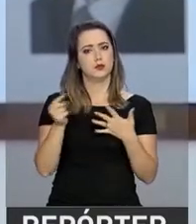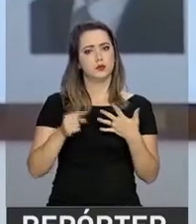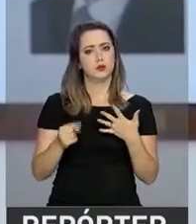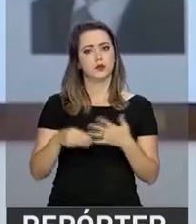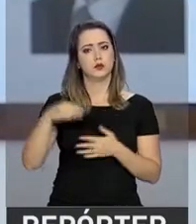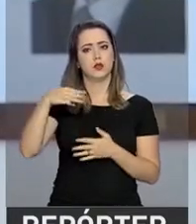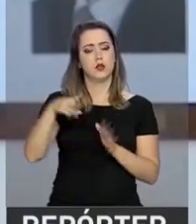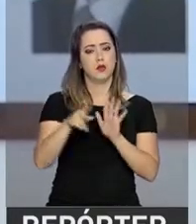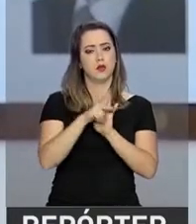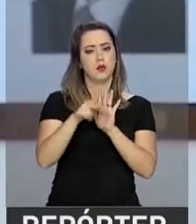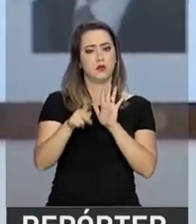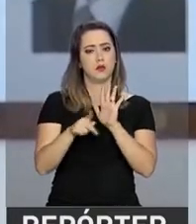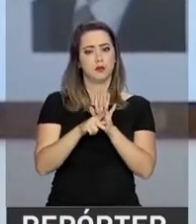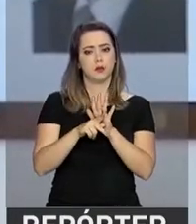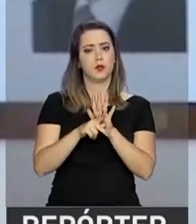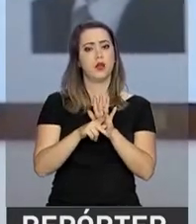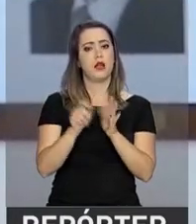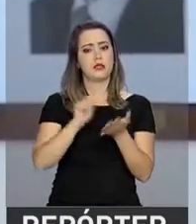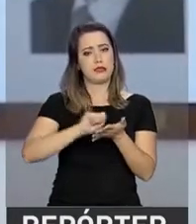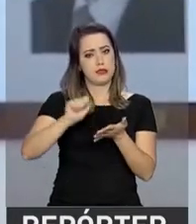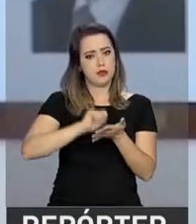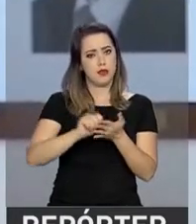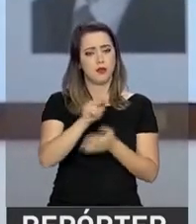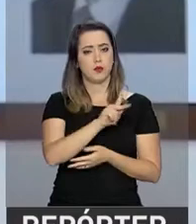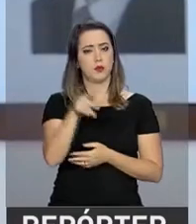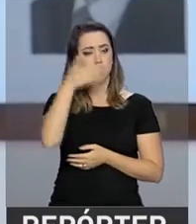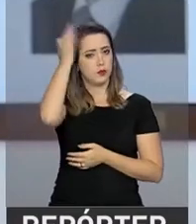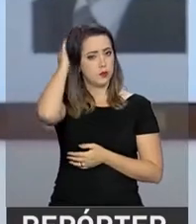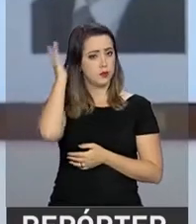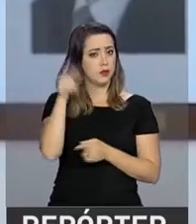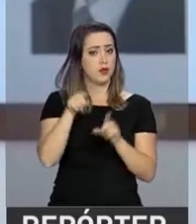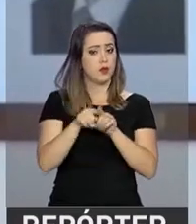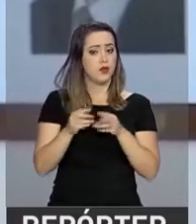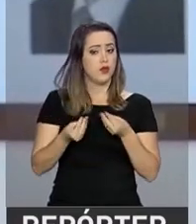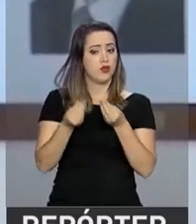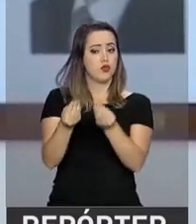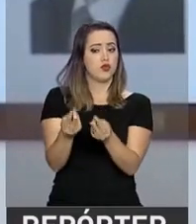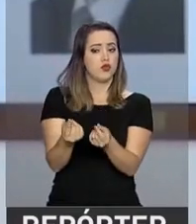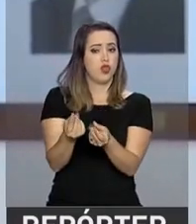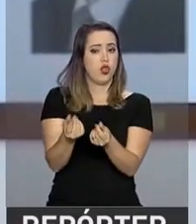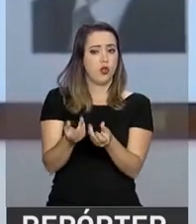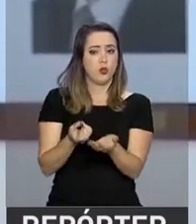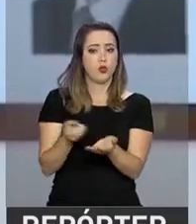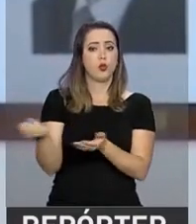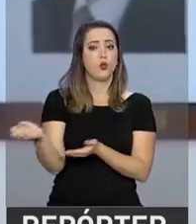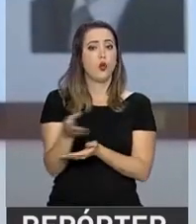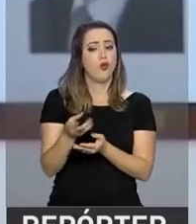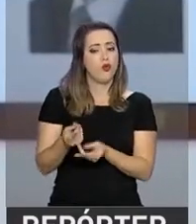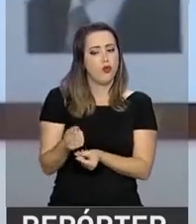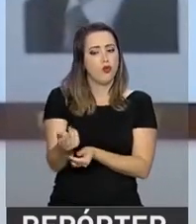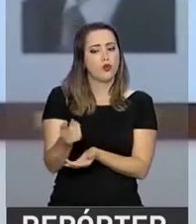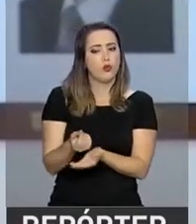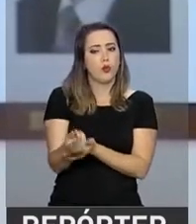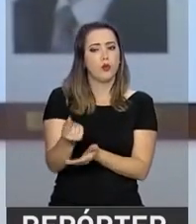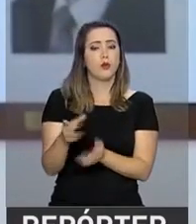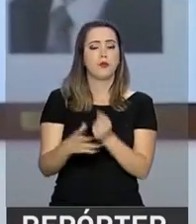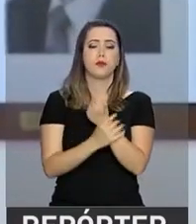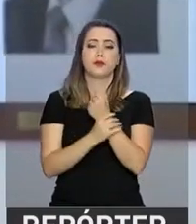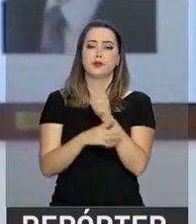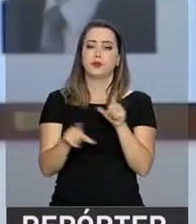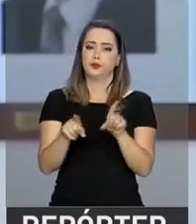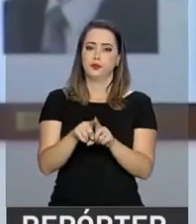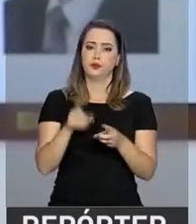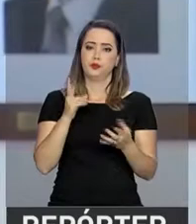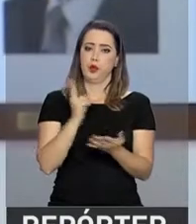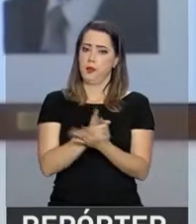provisórias assinadas pelo senhor presidente da República, que vão nos trazer recursos novos para a segurança.